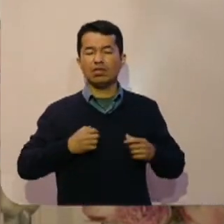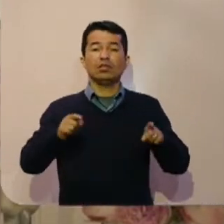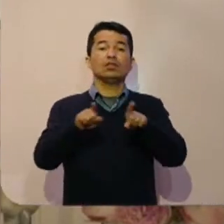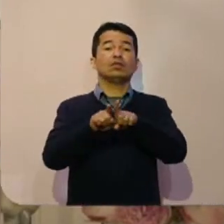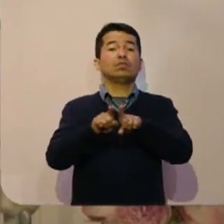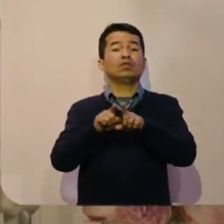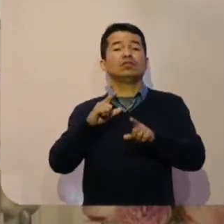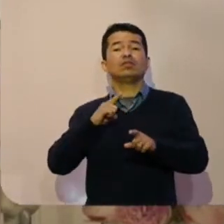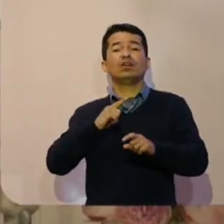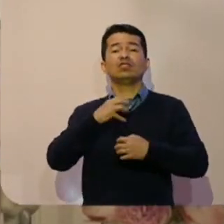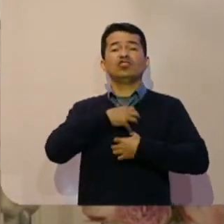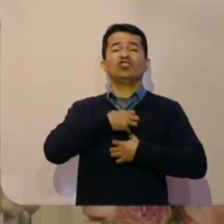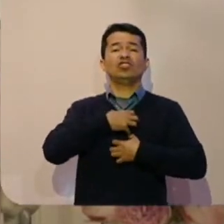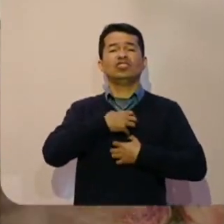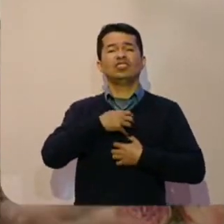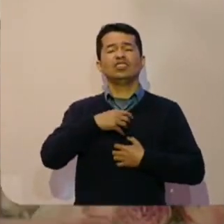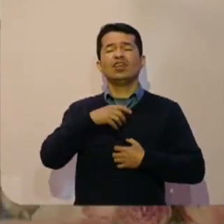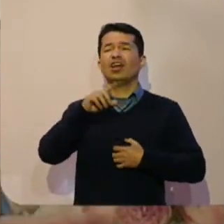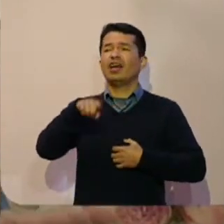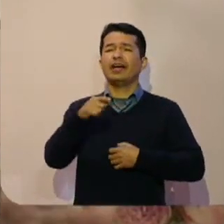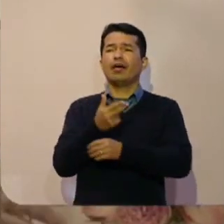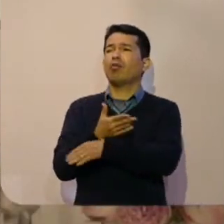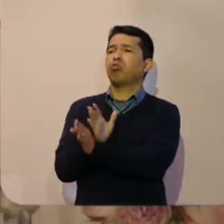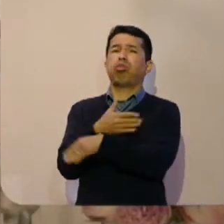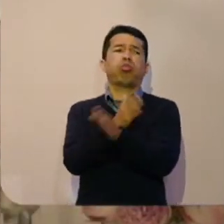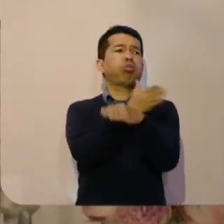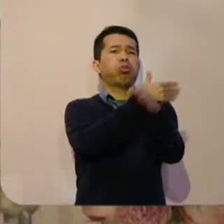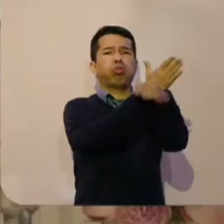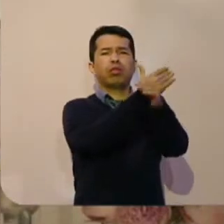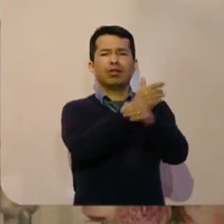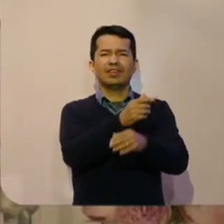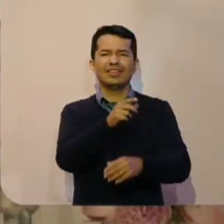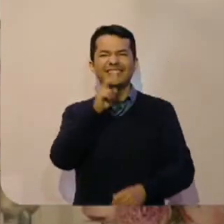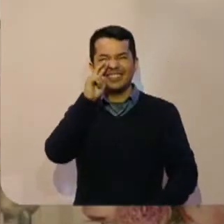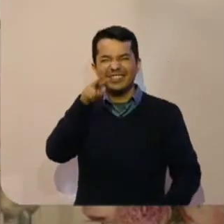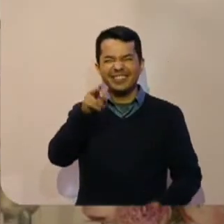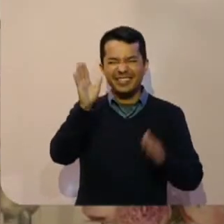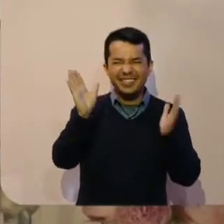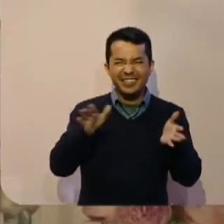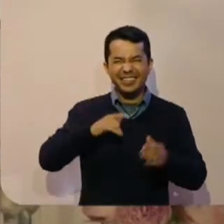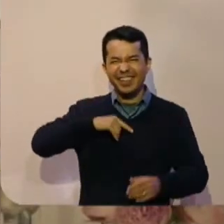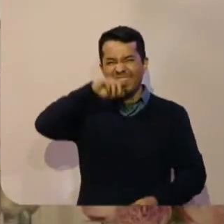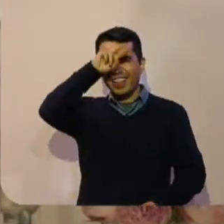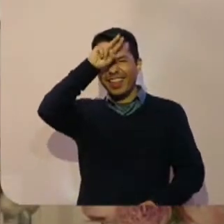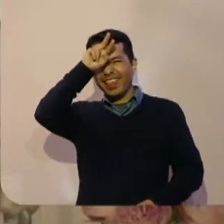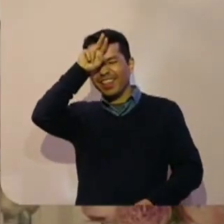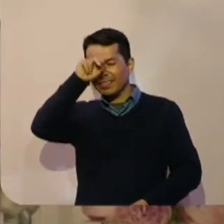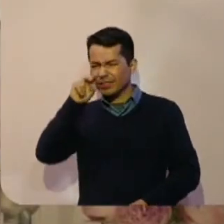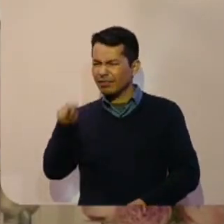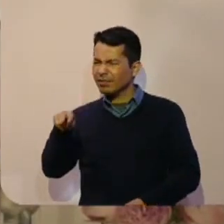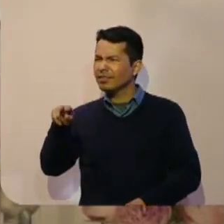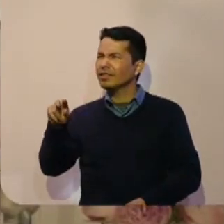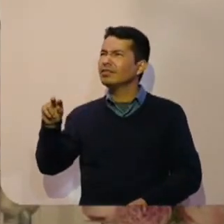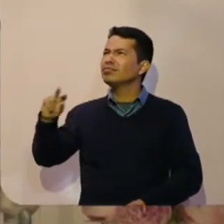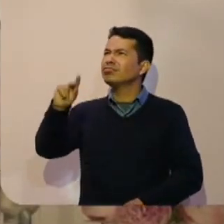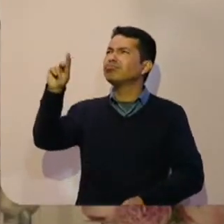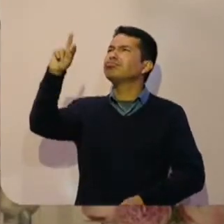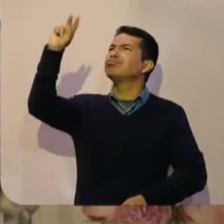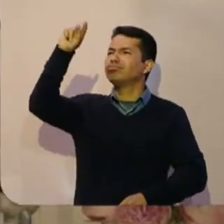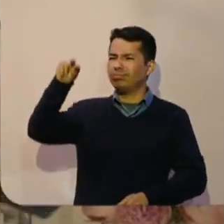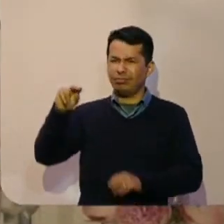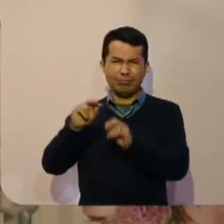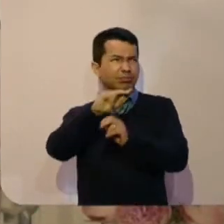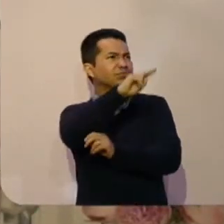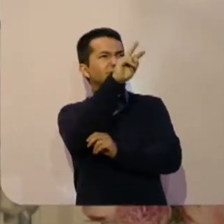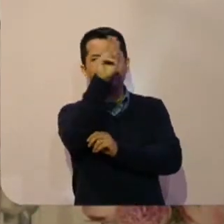sentir-se como uma barata tonta. Você já se sentiu como uma barata tonta? Você vai para um lado, vai para outro, vai para o lado. O que você faz primeiro, o que você não faz? E ele